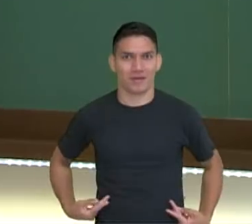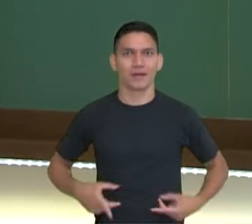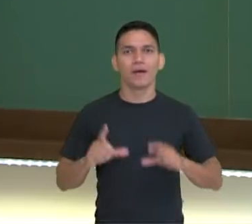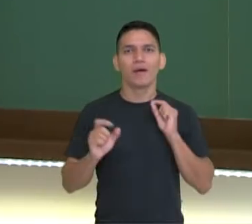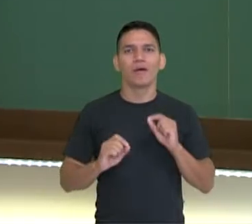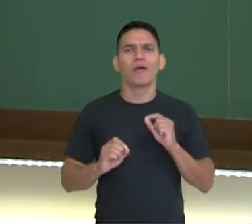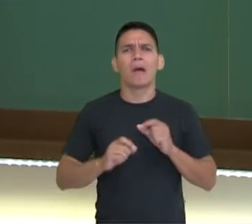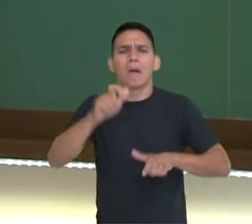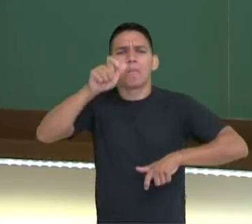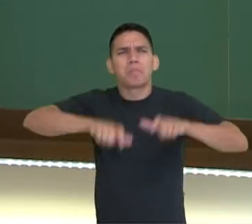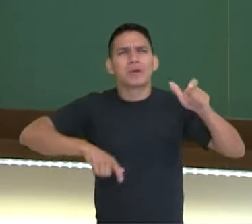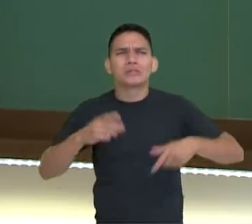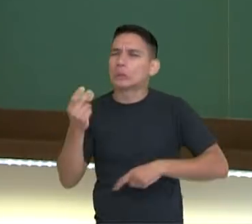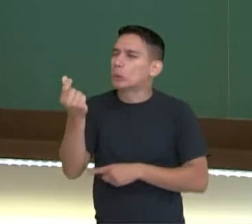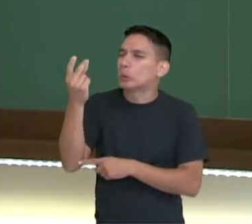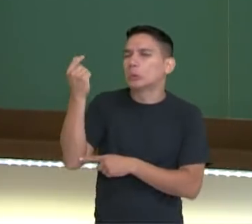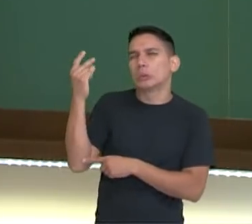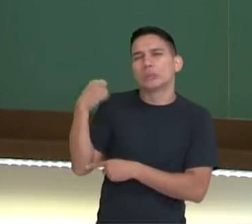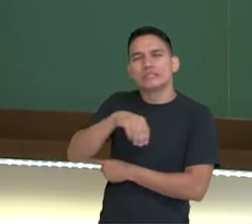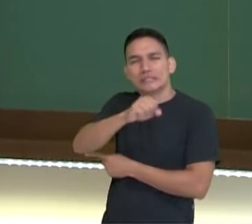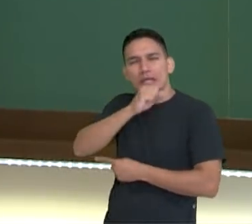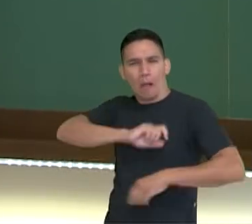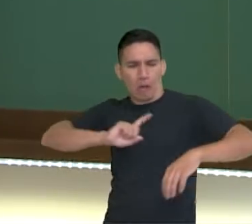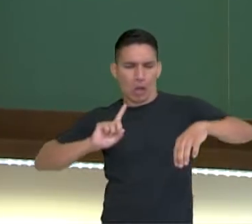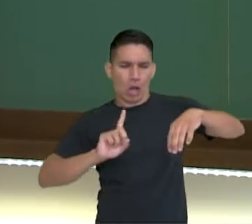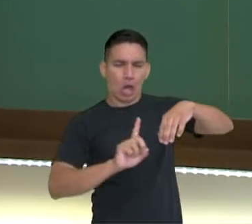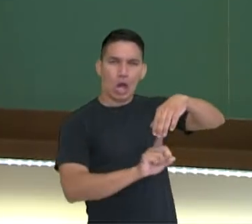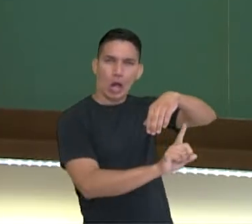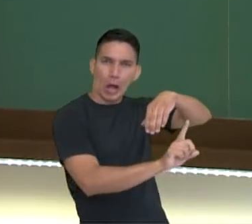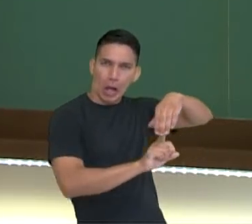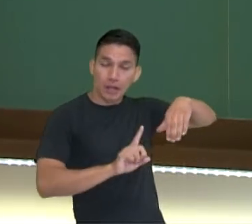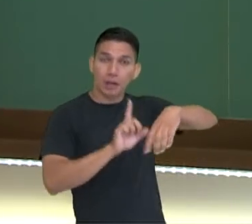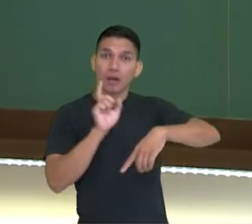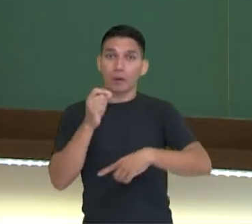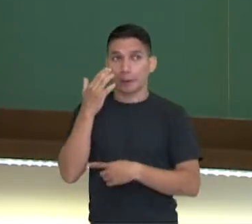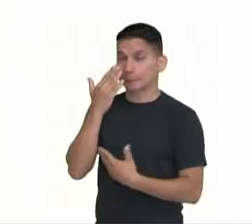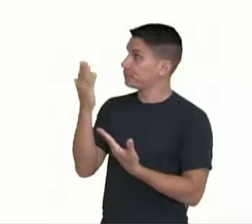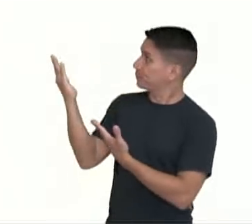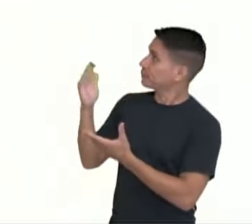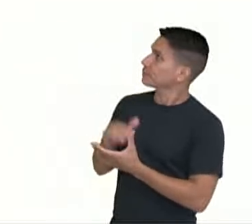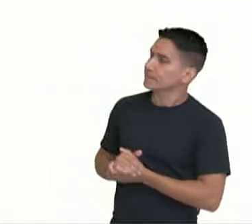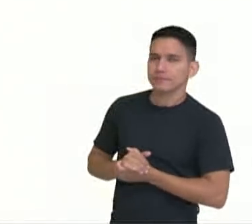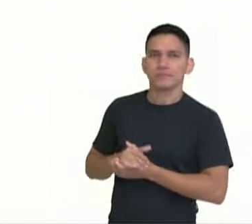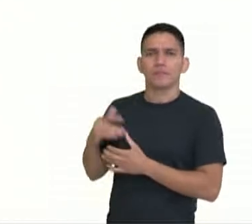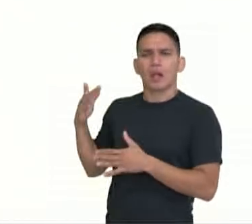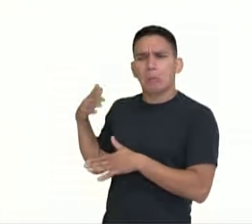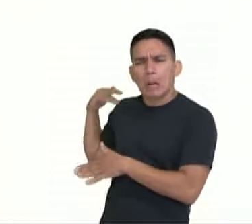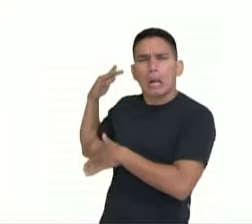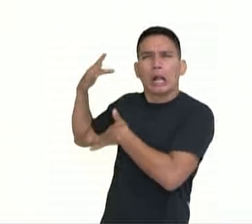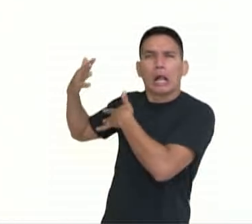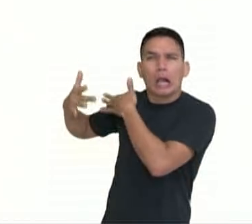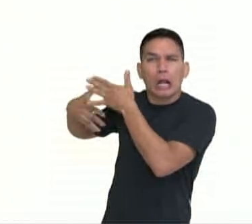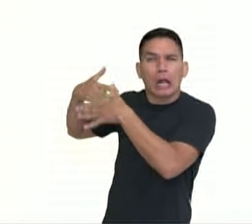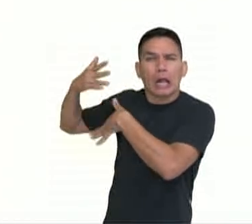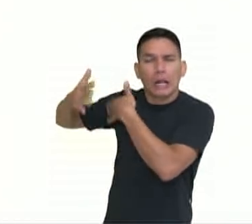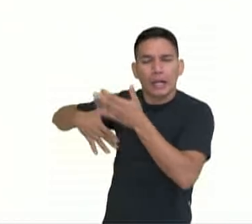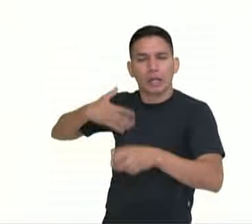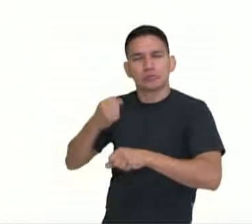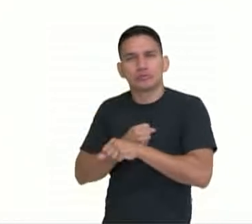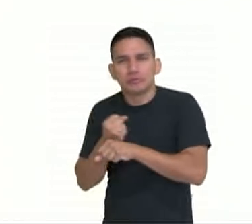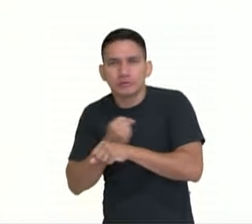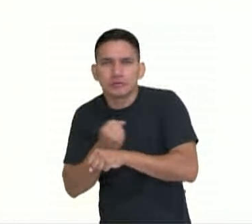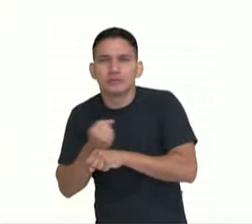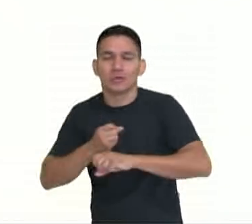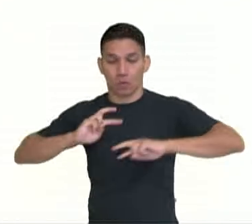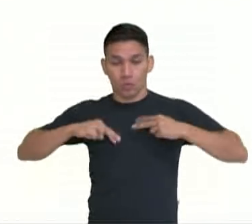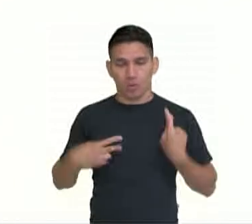os povos primitivos, antigos, né? O que nós vamos ter? Ao longo dos tempos, o ser humano desenvolveu